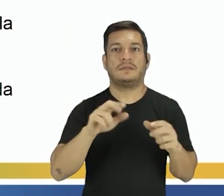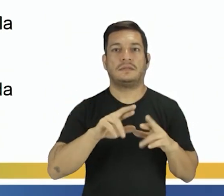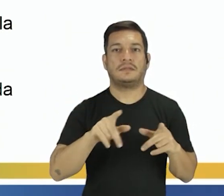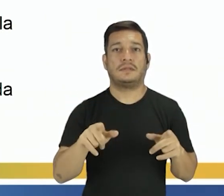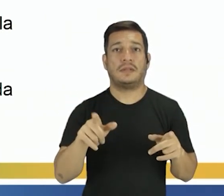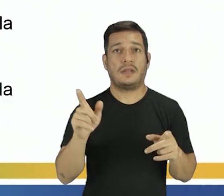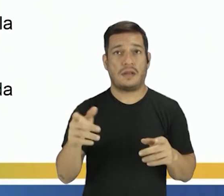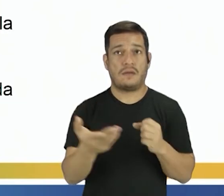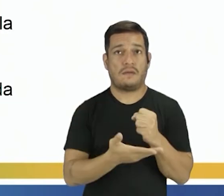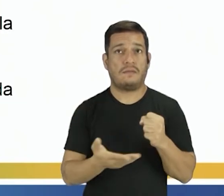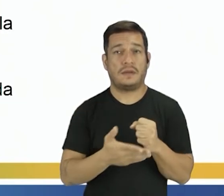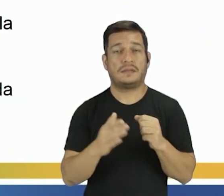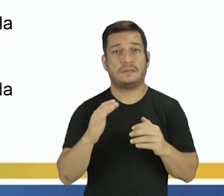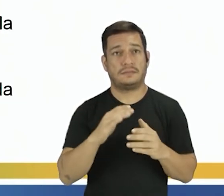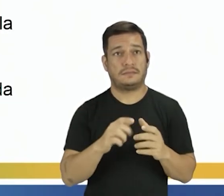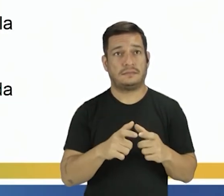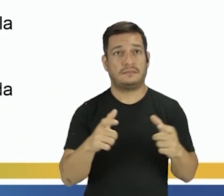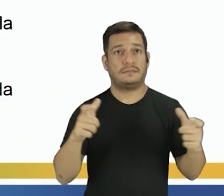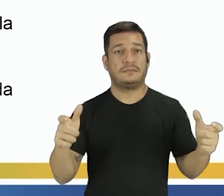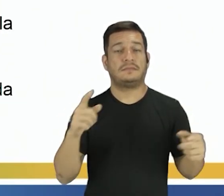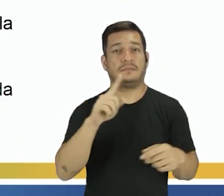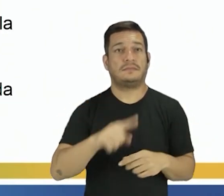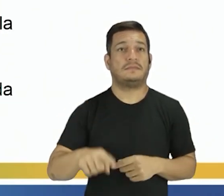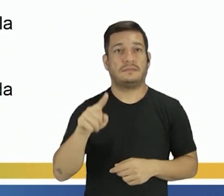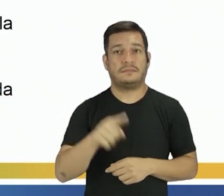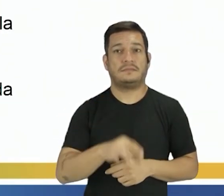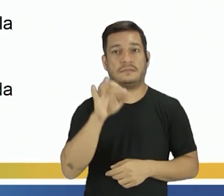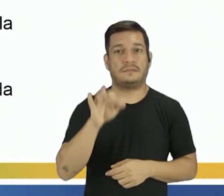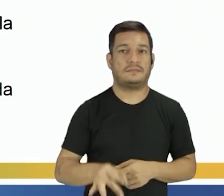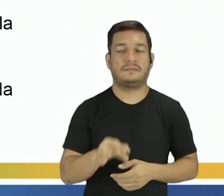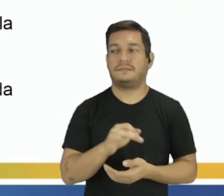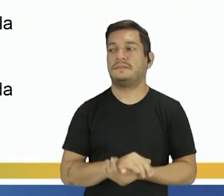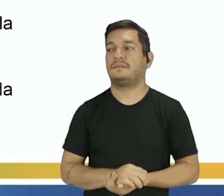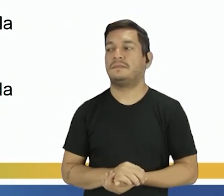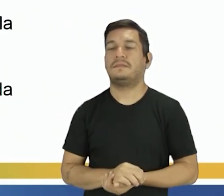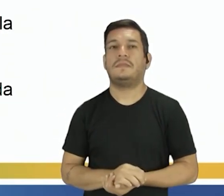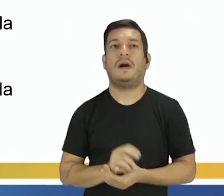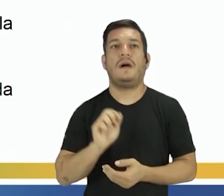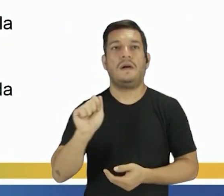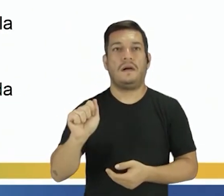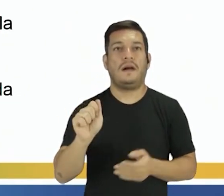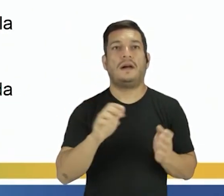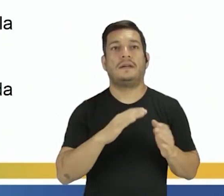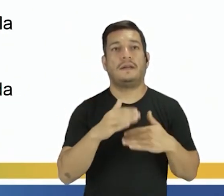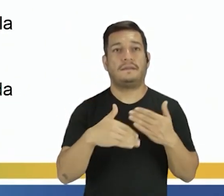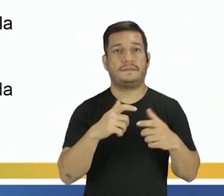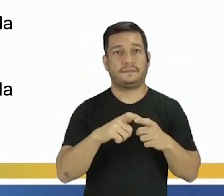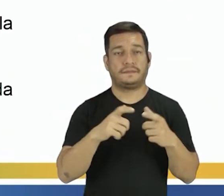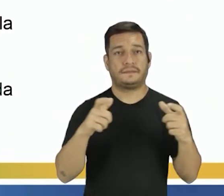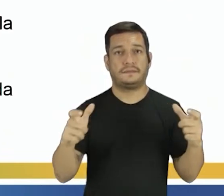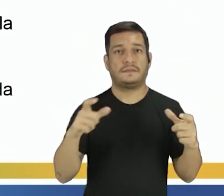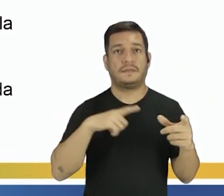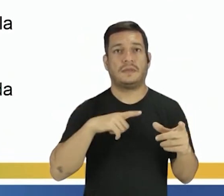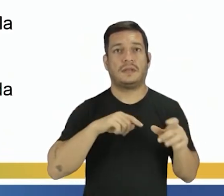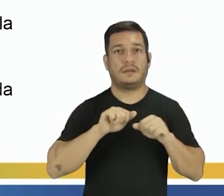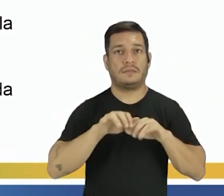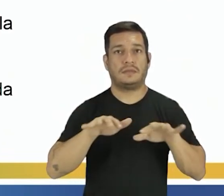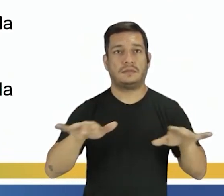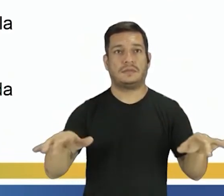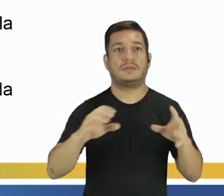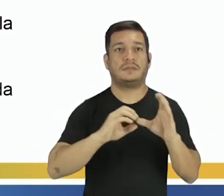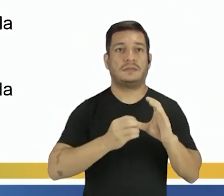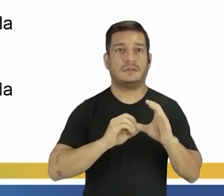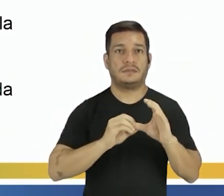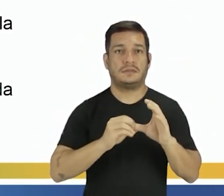A respeito da fase de crescimento, marque a alternativa correta. A. Na fase de crescimento ocorre a multiplicação